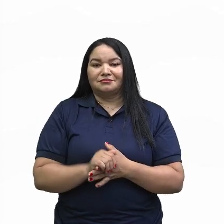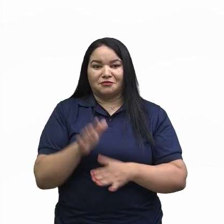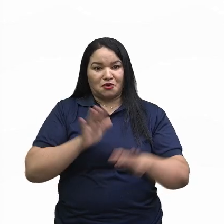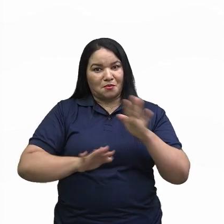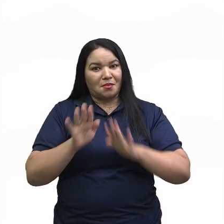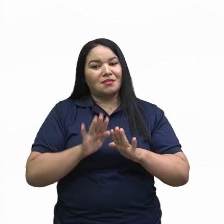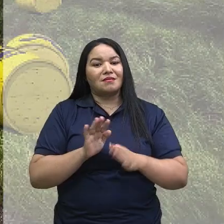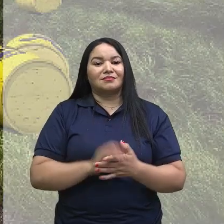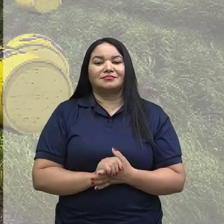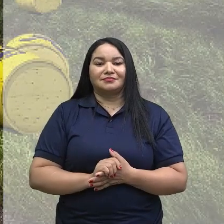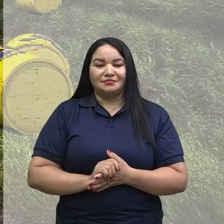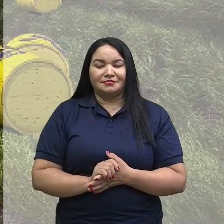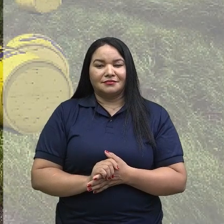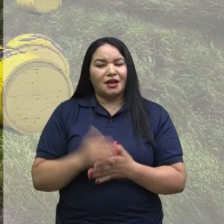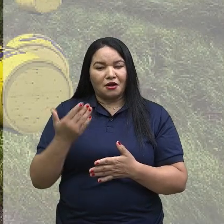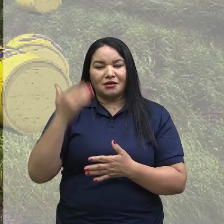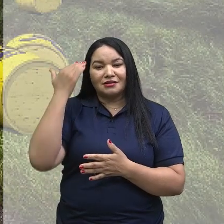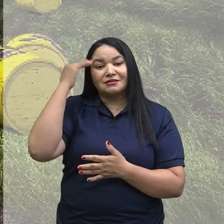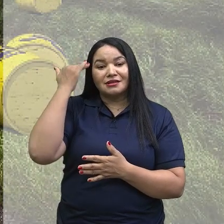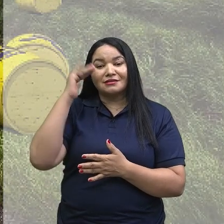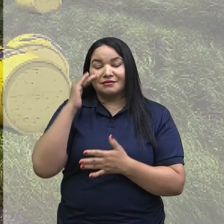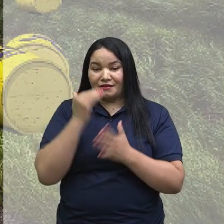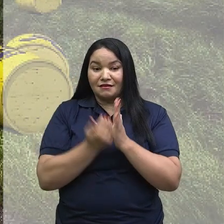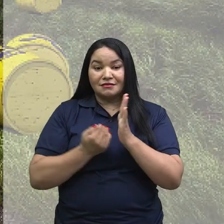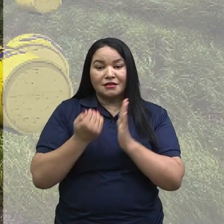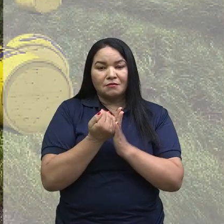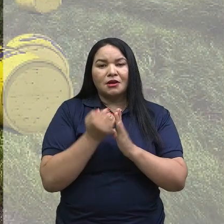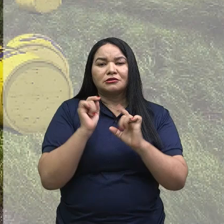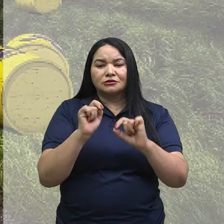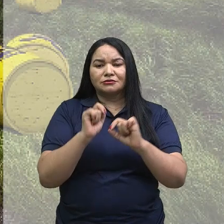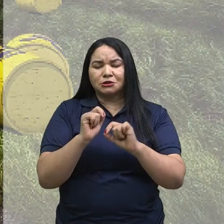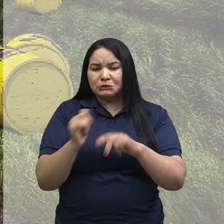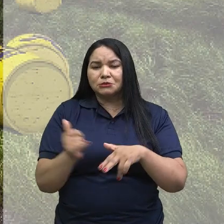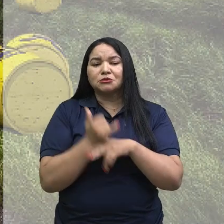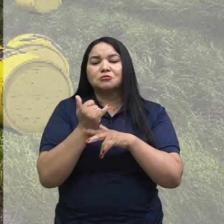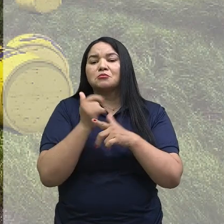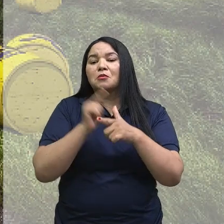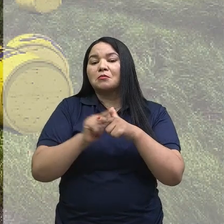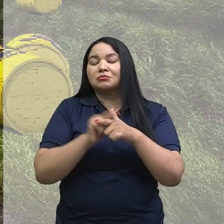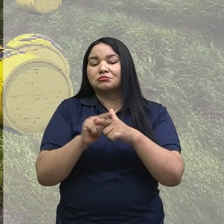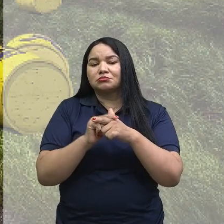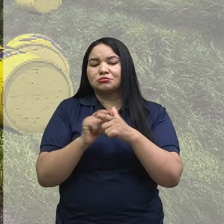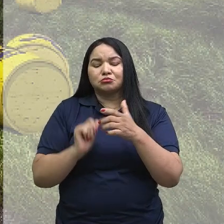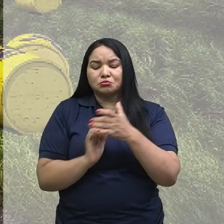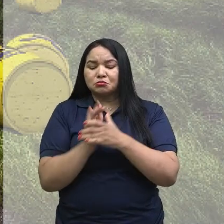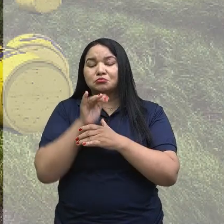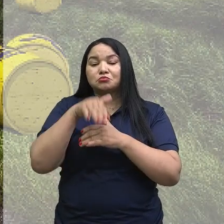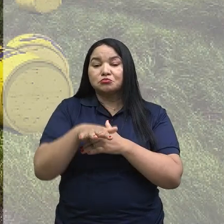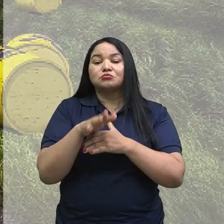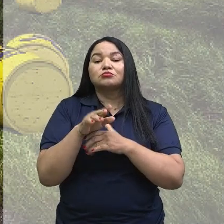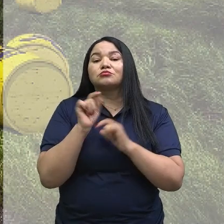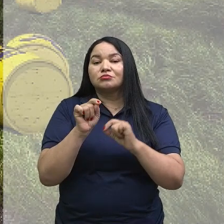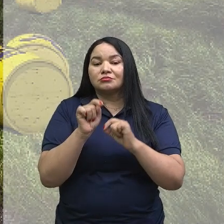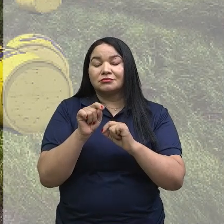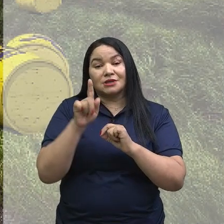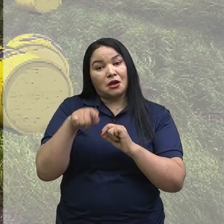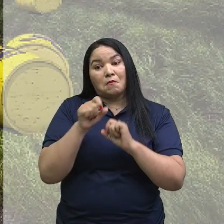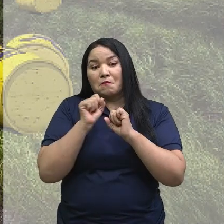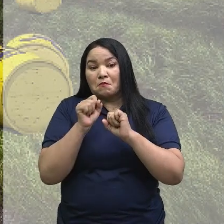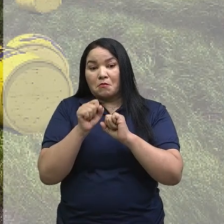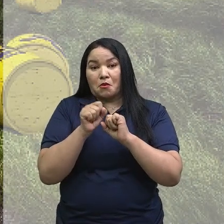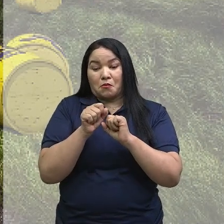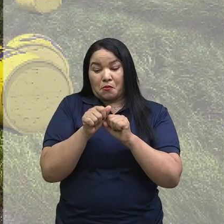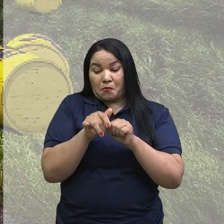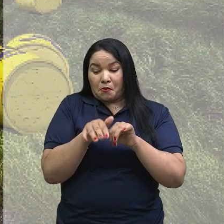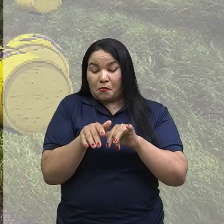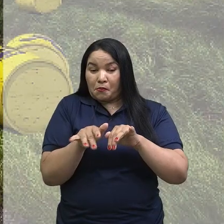vamos entender melhor o que realmente é um acidente nuclear, tá? É um vazamento ou uma